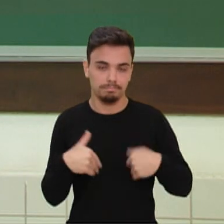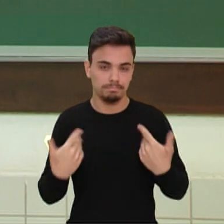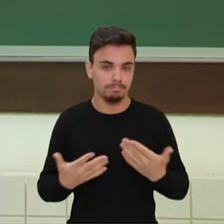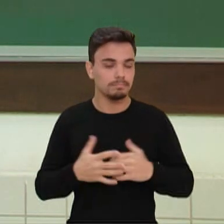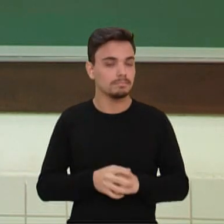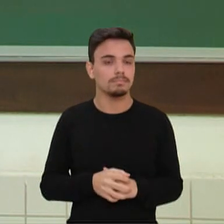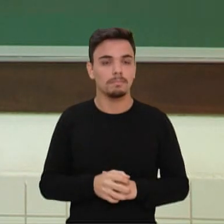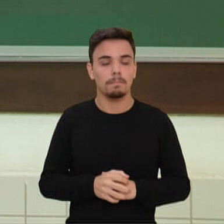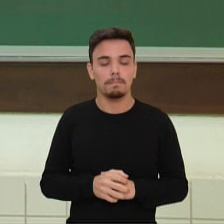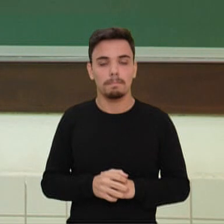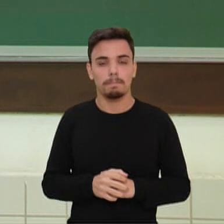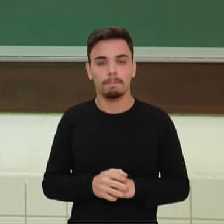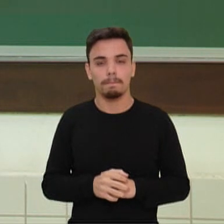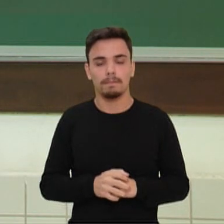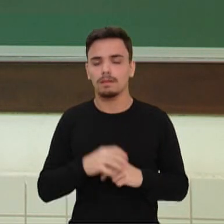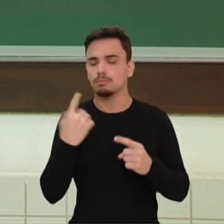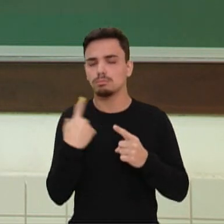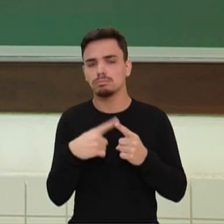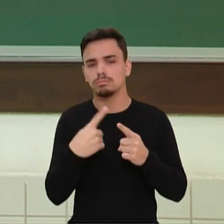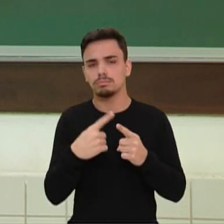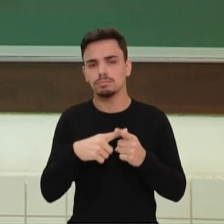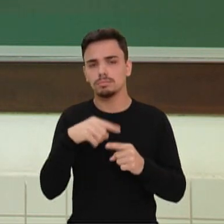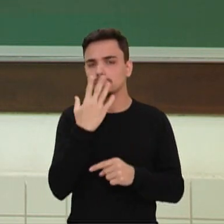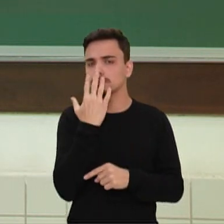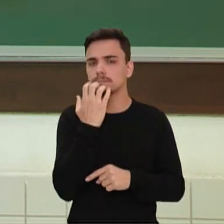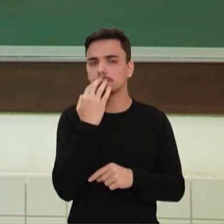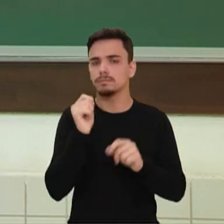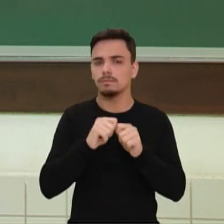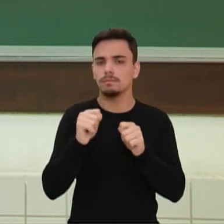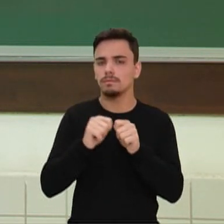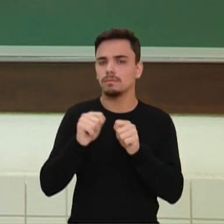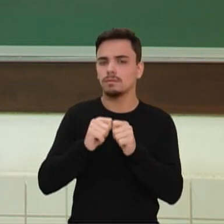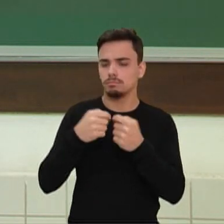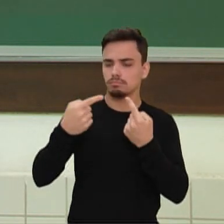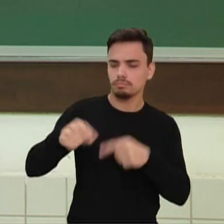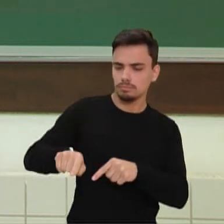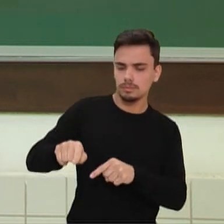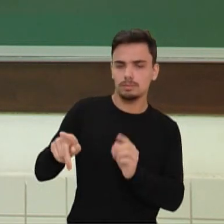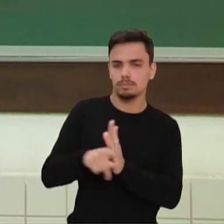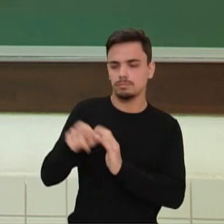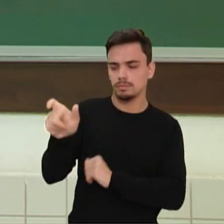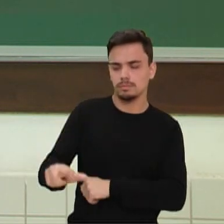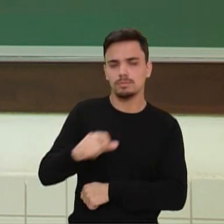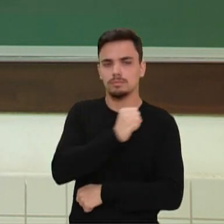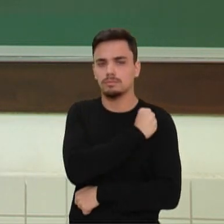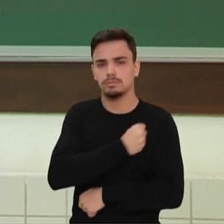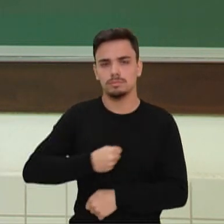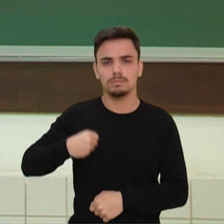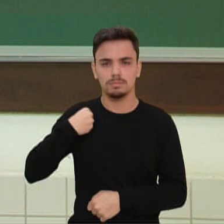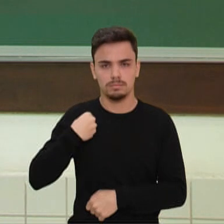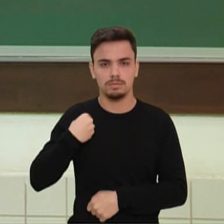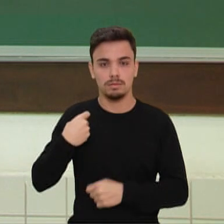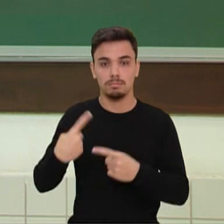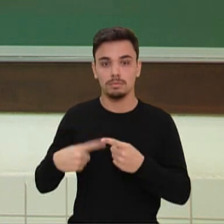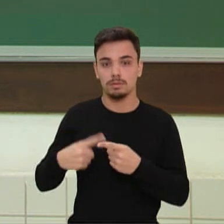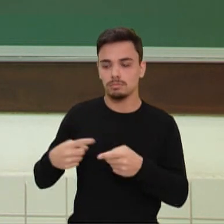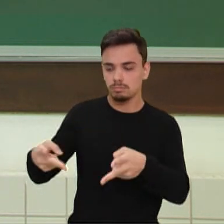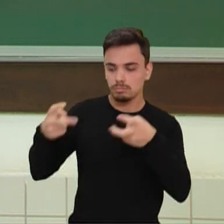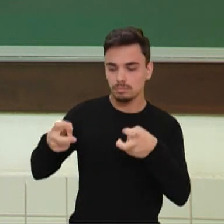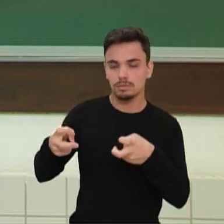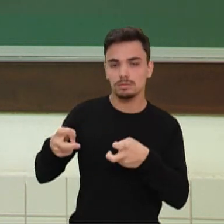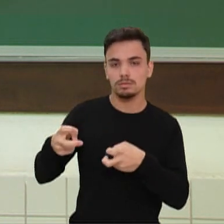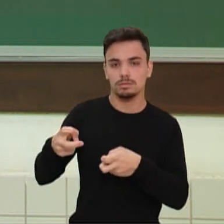Então, por que o Nietzsche fez essa crítica ao Sócrates? Porque na visão nietzschiana,